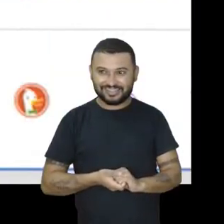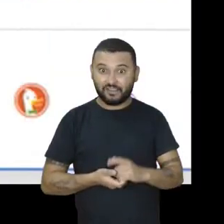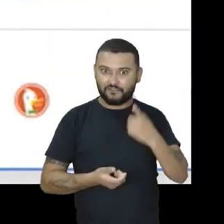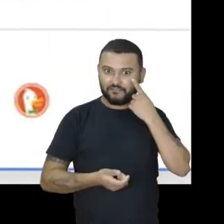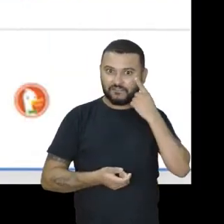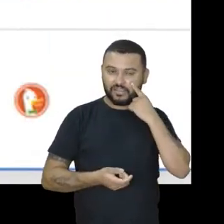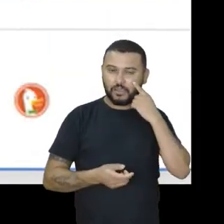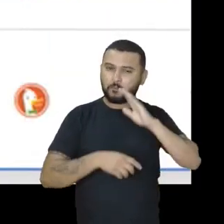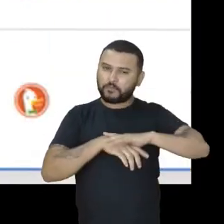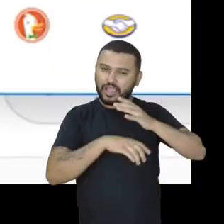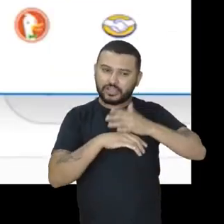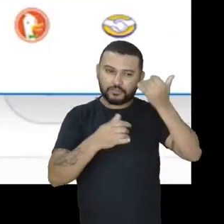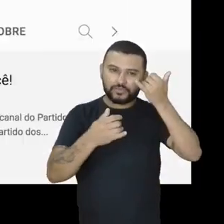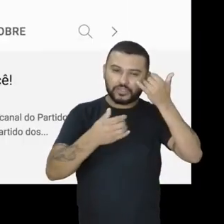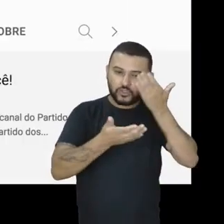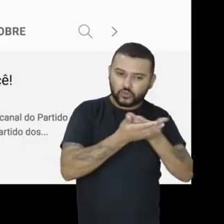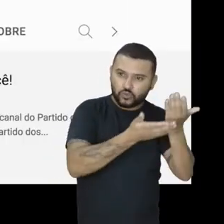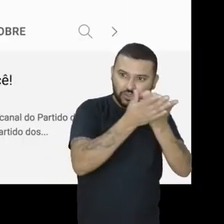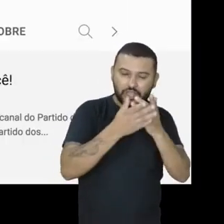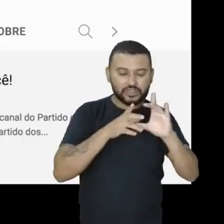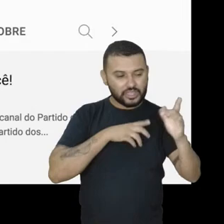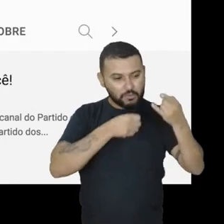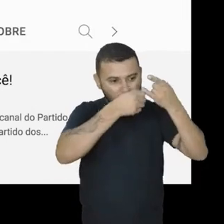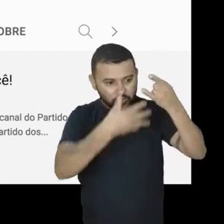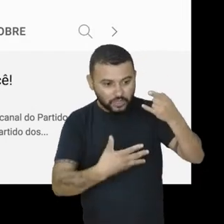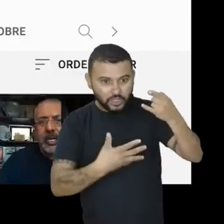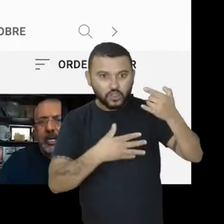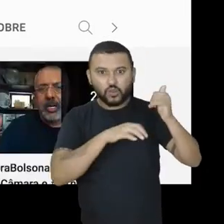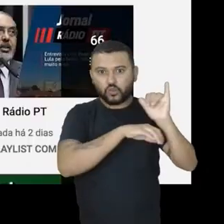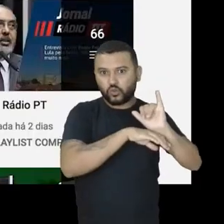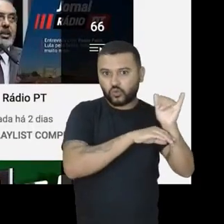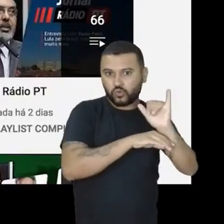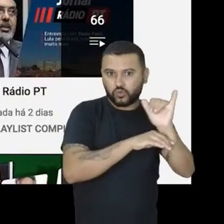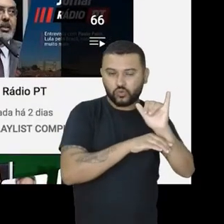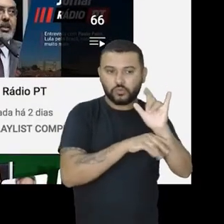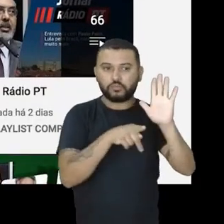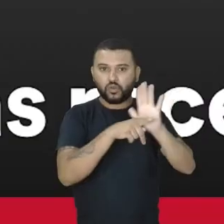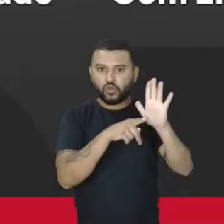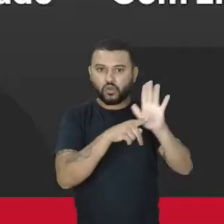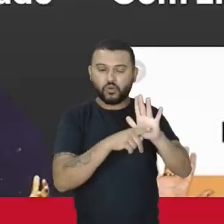Reveja esta e outras aulas na playlist TV Elas por Elas Formação, no